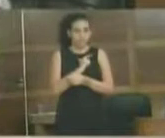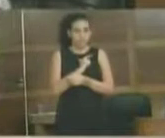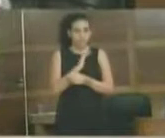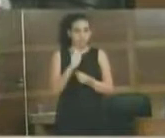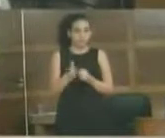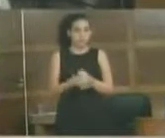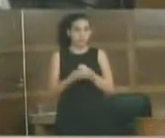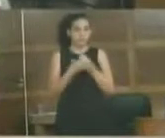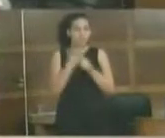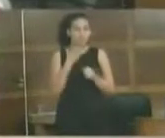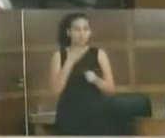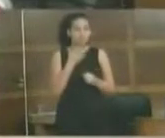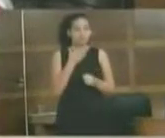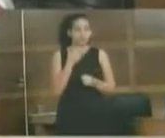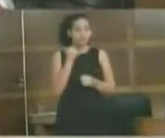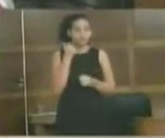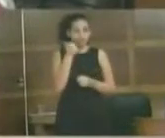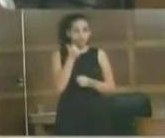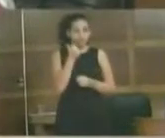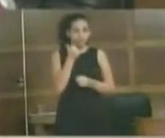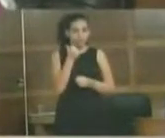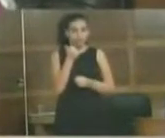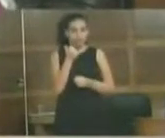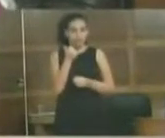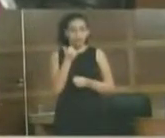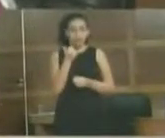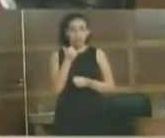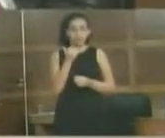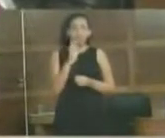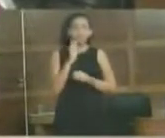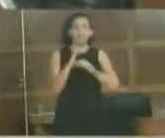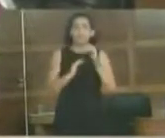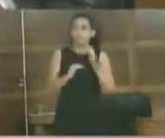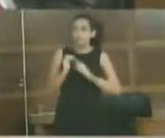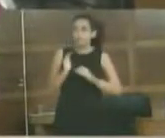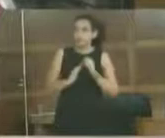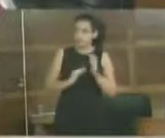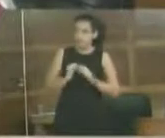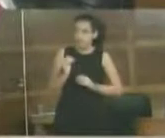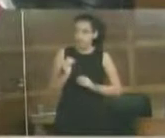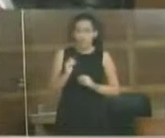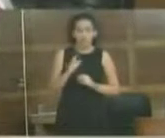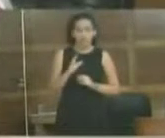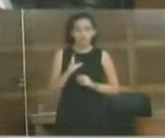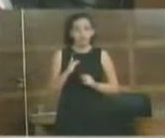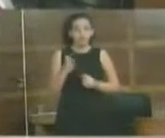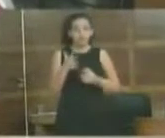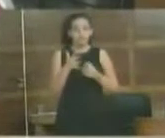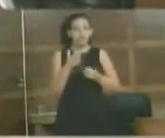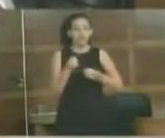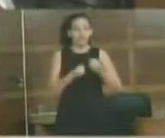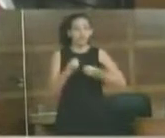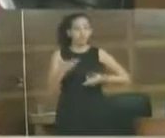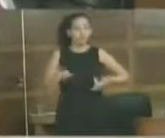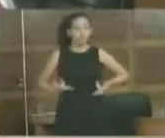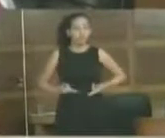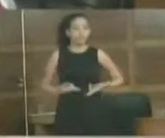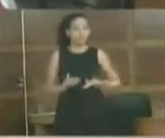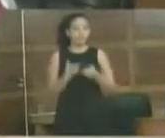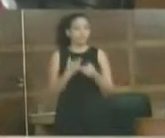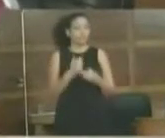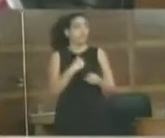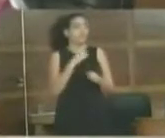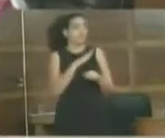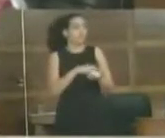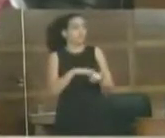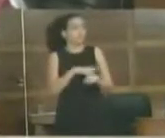já vem discutindo isso. Com a chegada dos profissionais do castramóvel, eu vou estar conversando